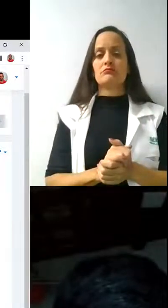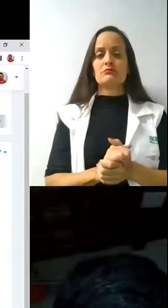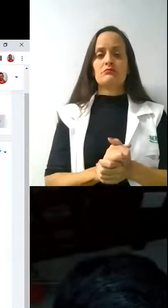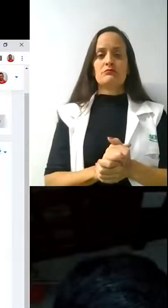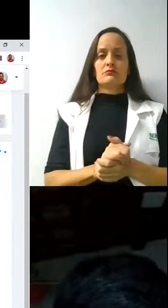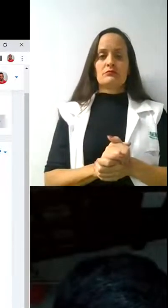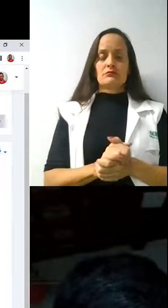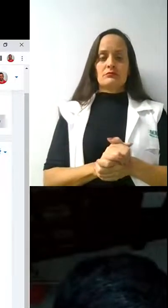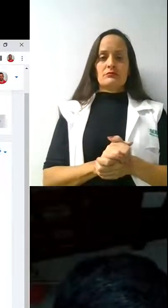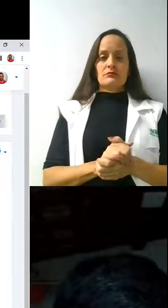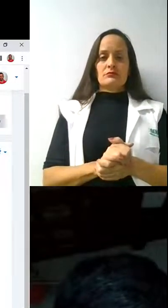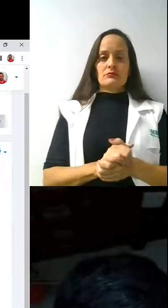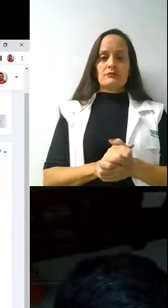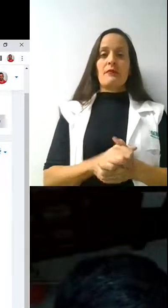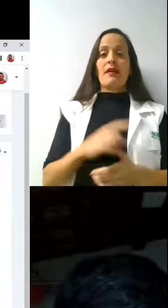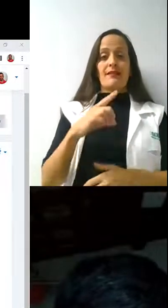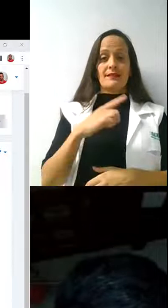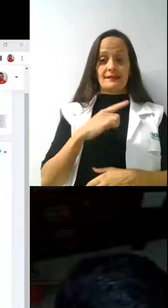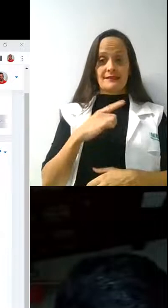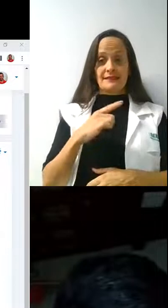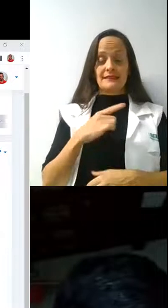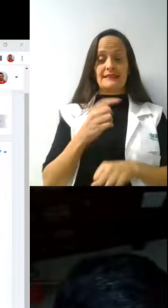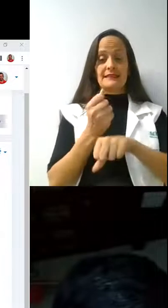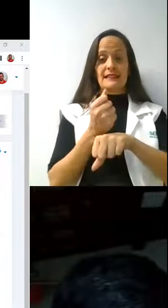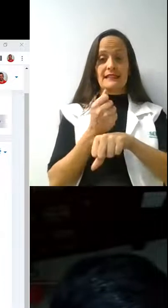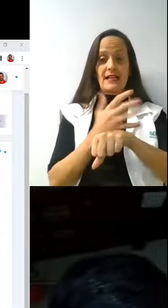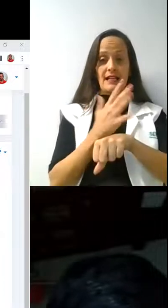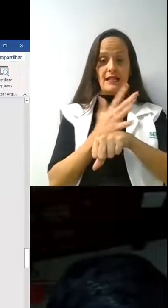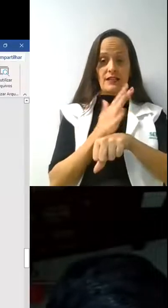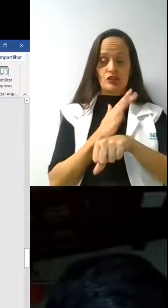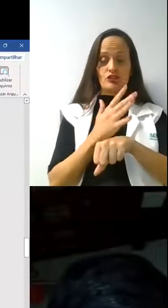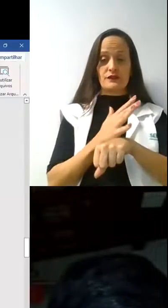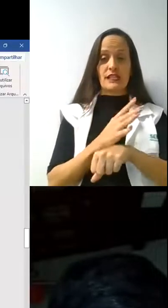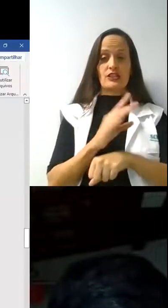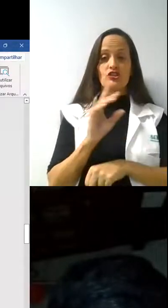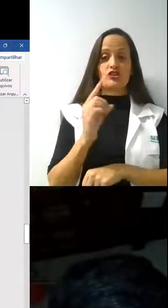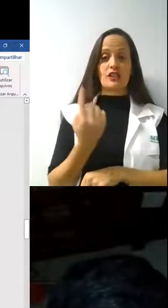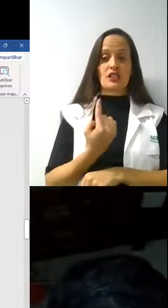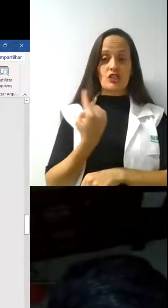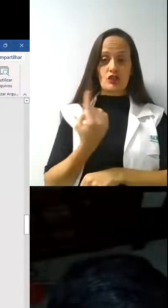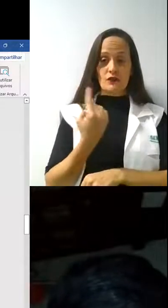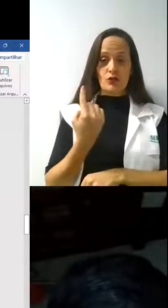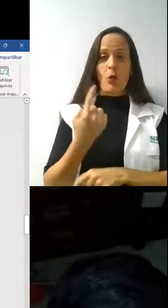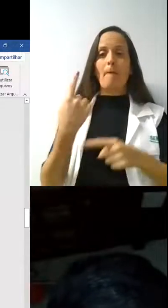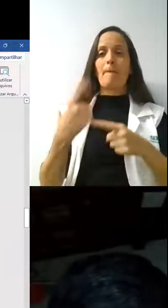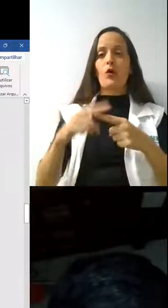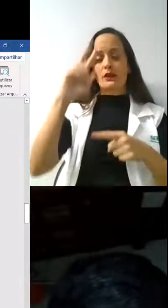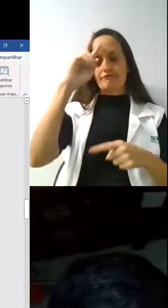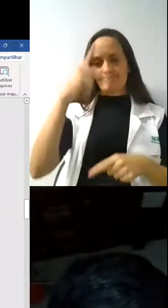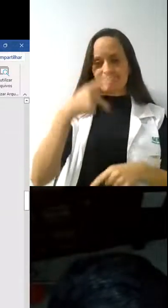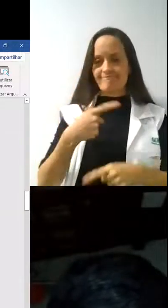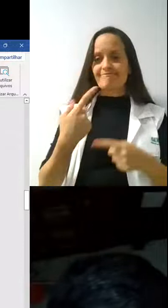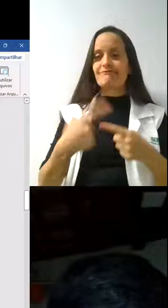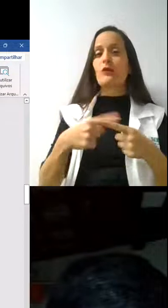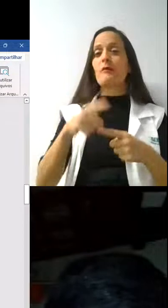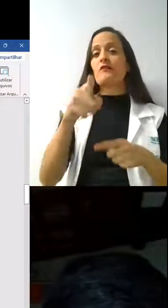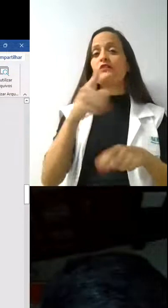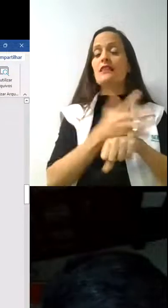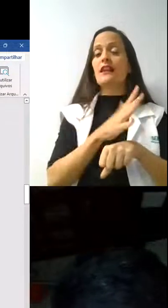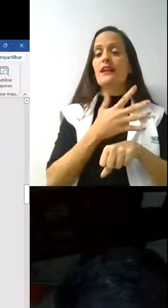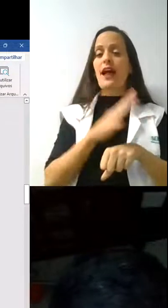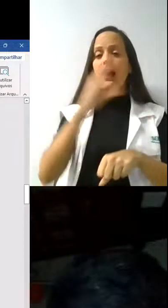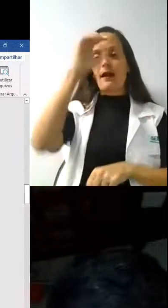Essa atividade individual é justamente essa que a gente fez aqui, ó. Então, essa atividade individual é justamente a que a